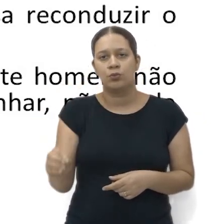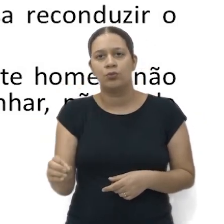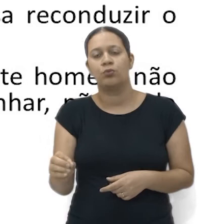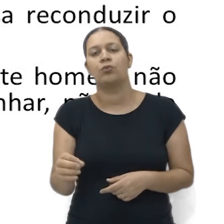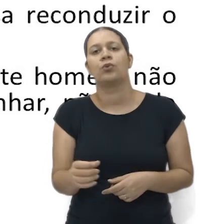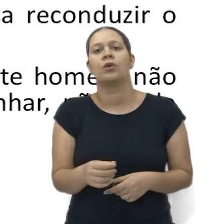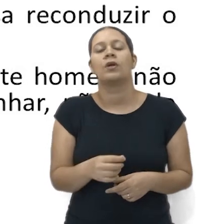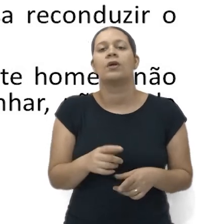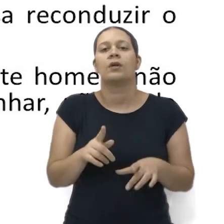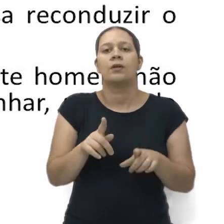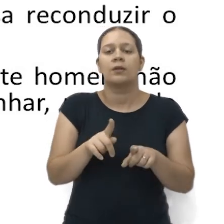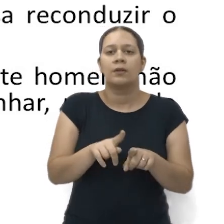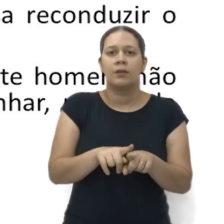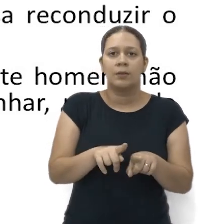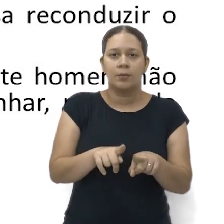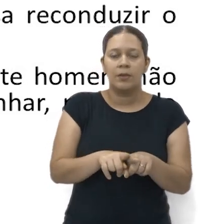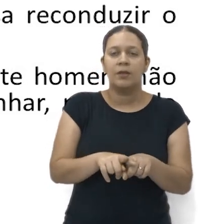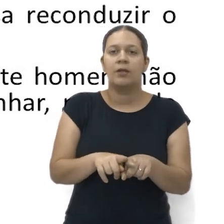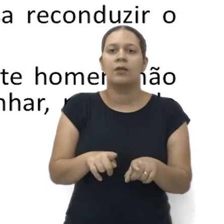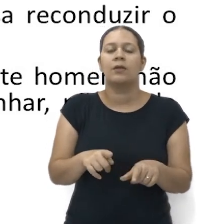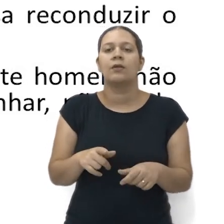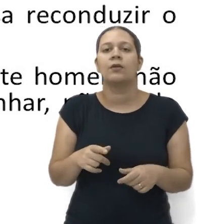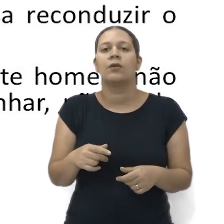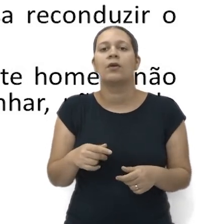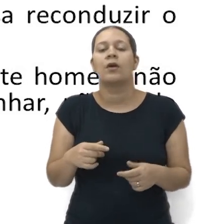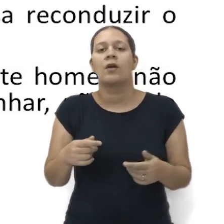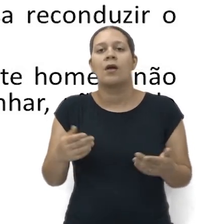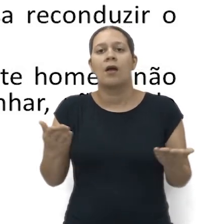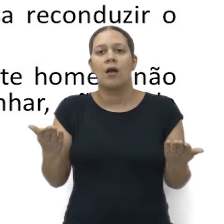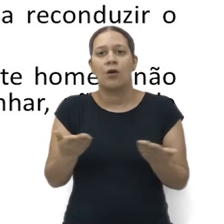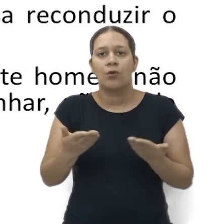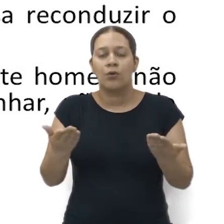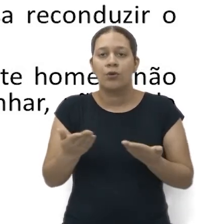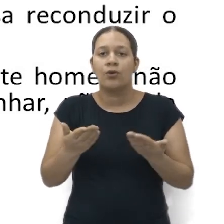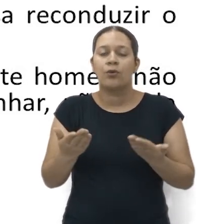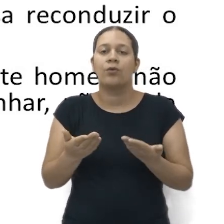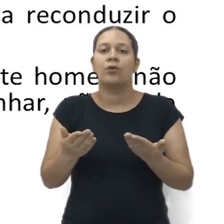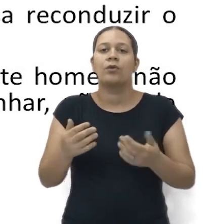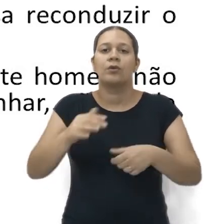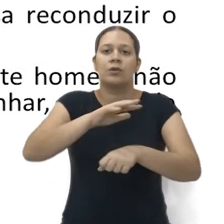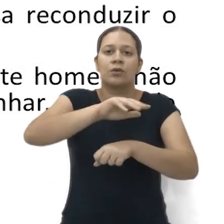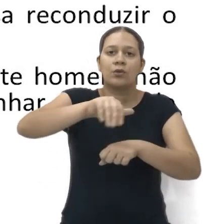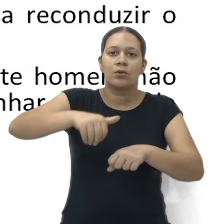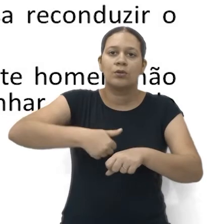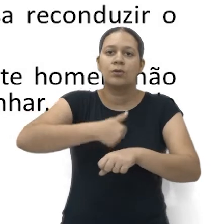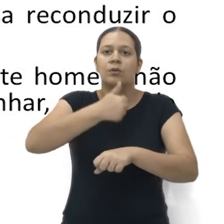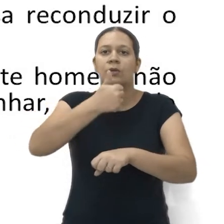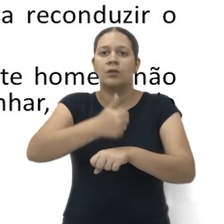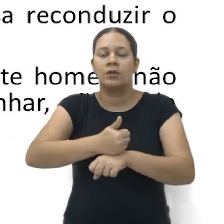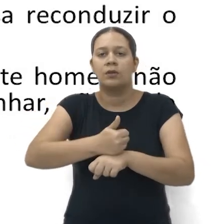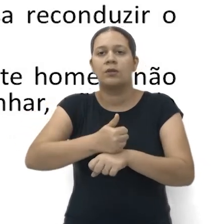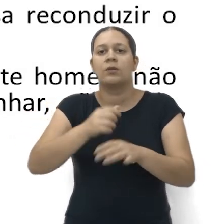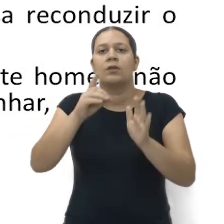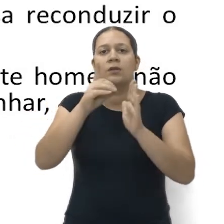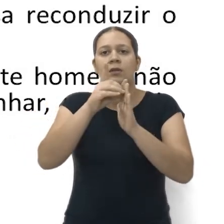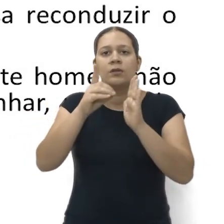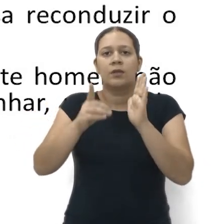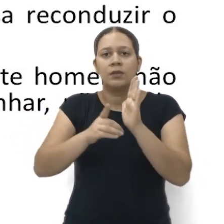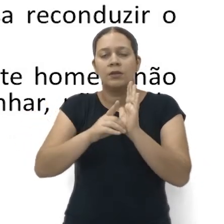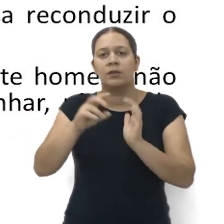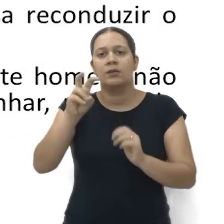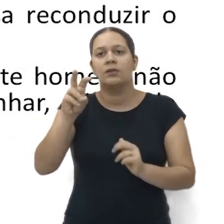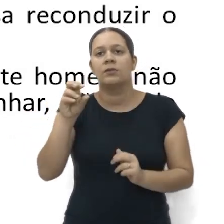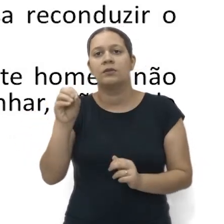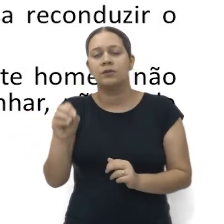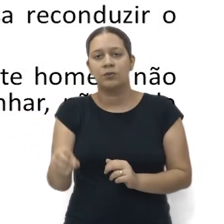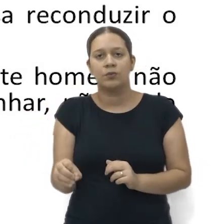Vargas, que era ditador, é derrubado. Mais um golpe, né? Na década de 50, nas